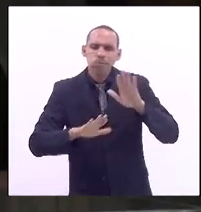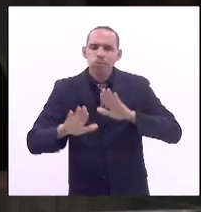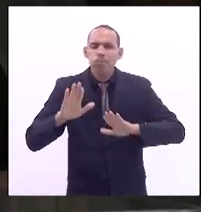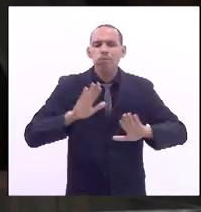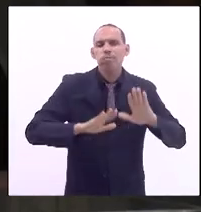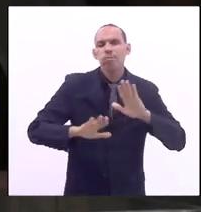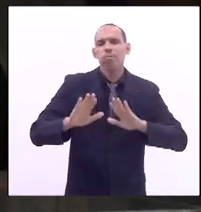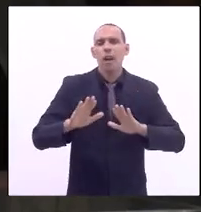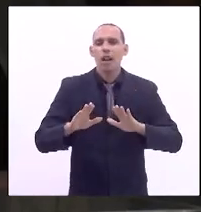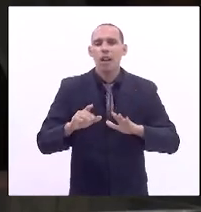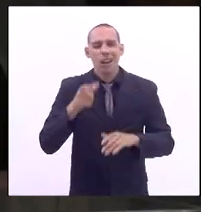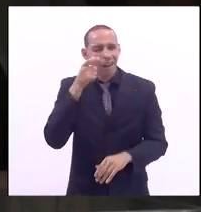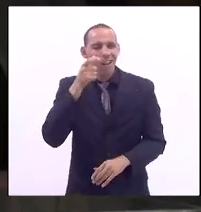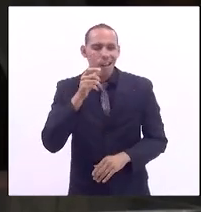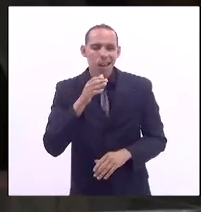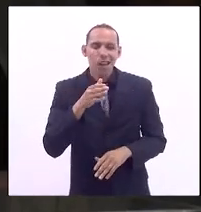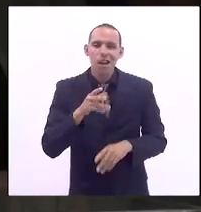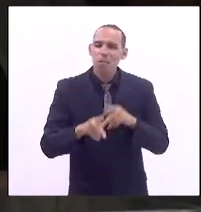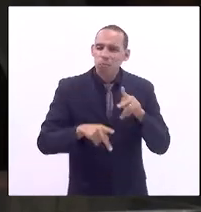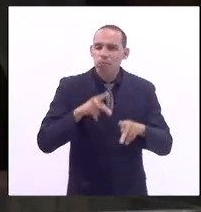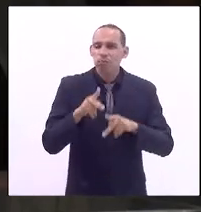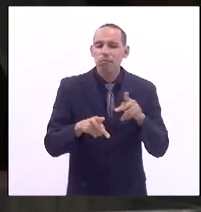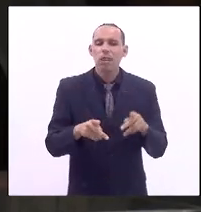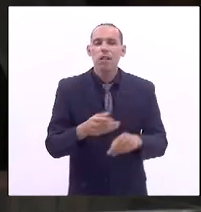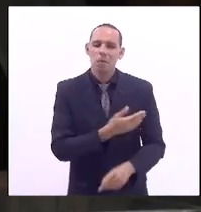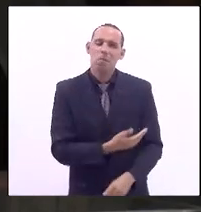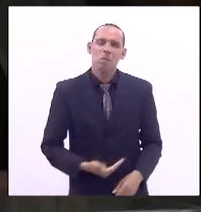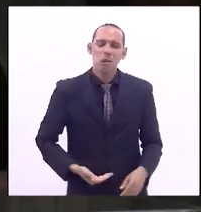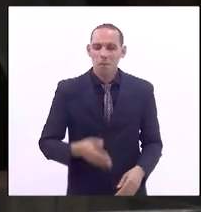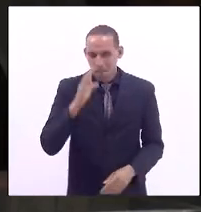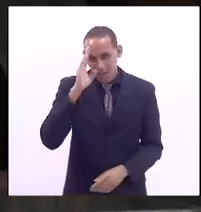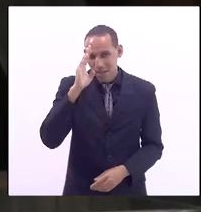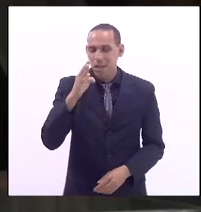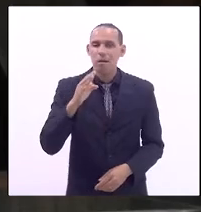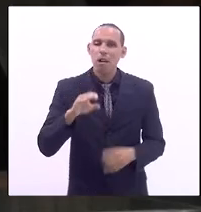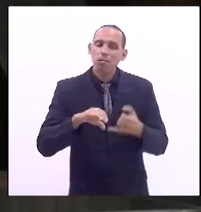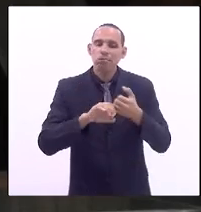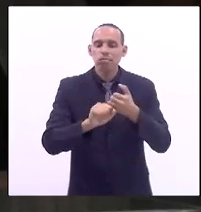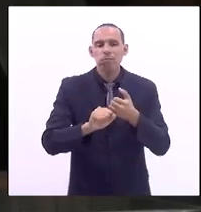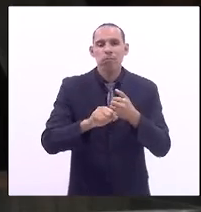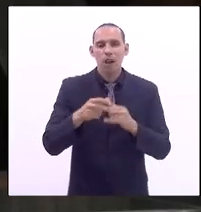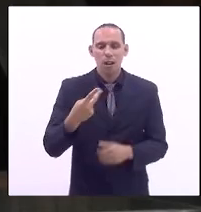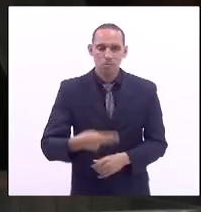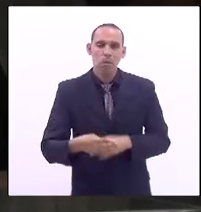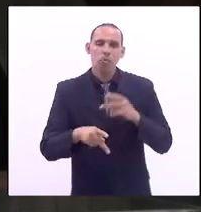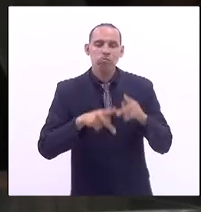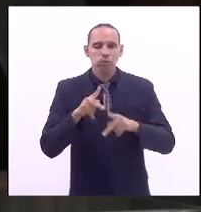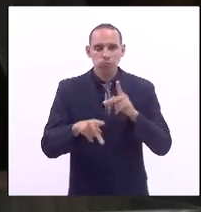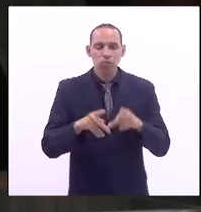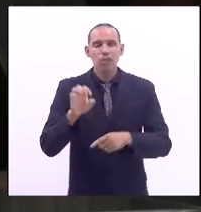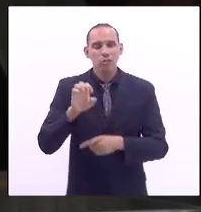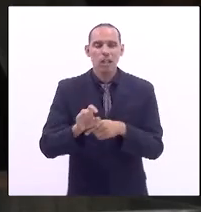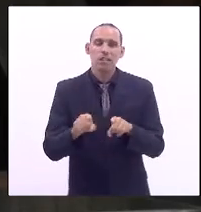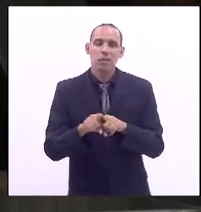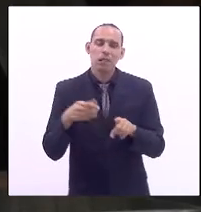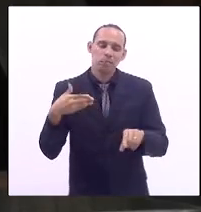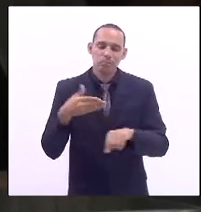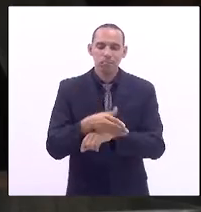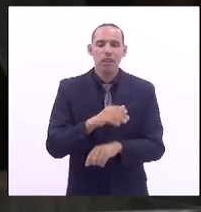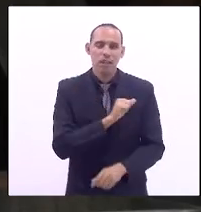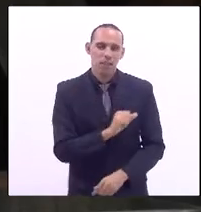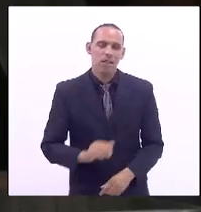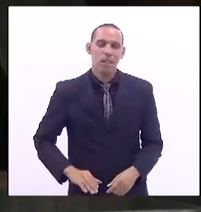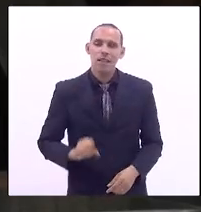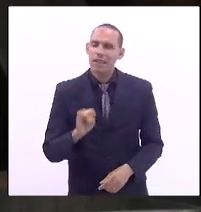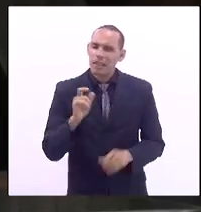interesse público Sobretudo o interesse relacionado ao patrimônio público o estado do Rio de Janeiro obrigado a intervenção queria fazer Andressa